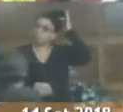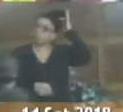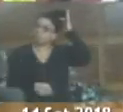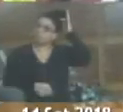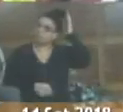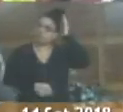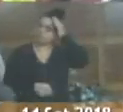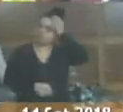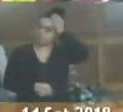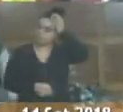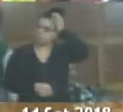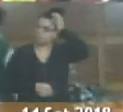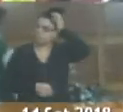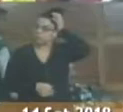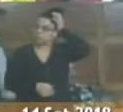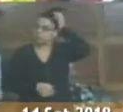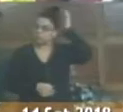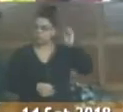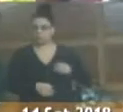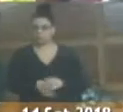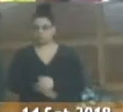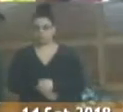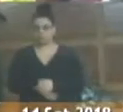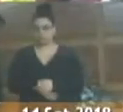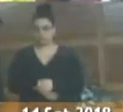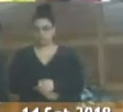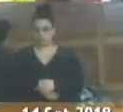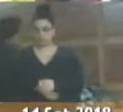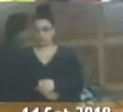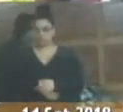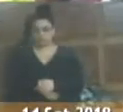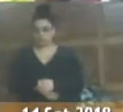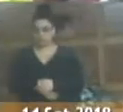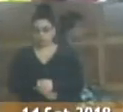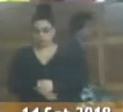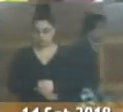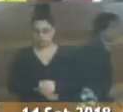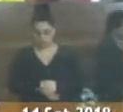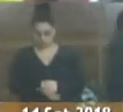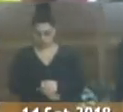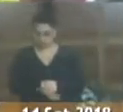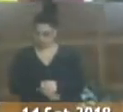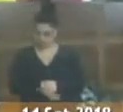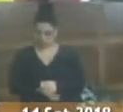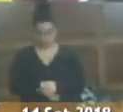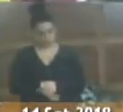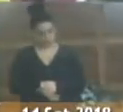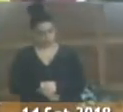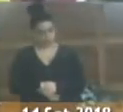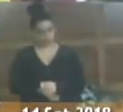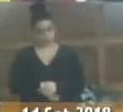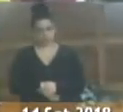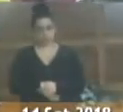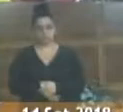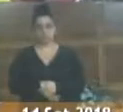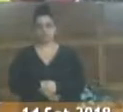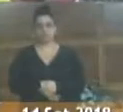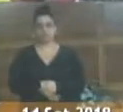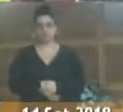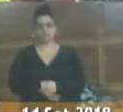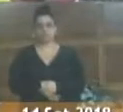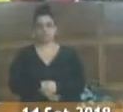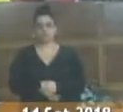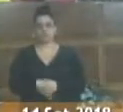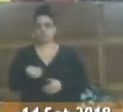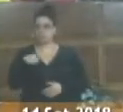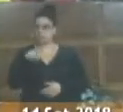Jorge Seife, né, que é o grande produtor de de pesca lá. E eu